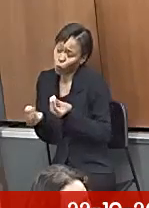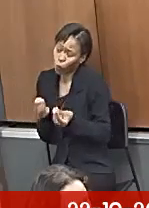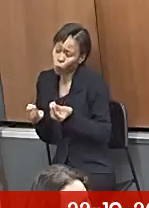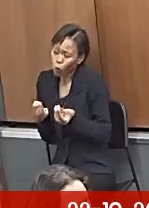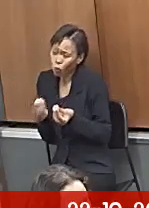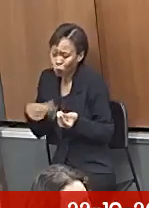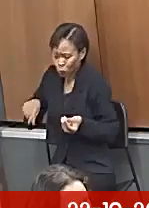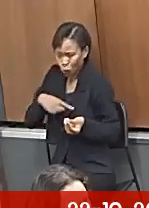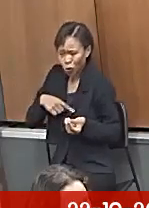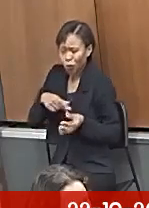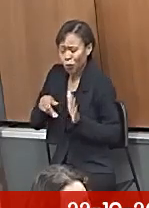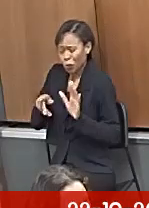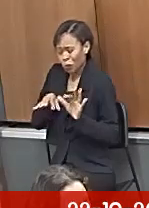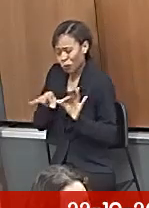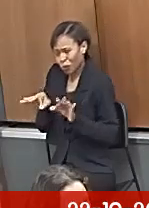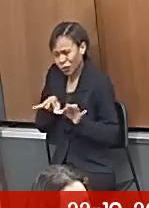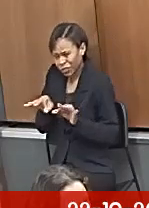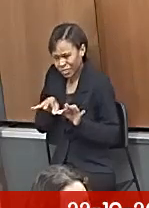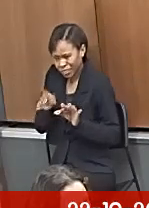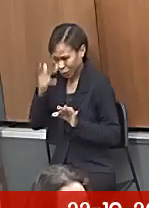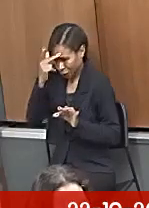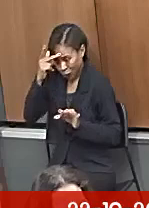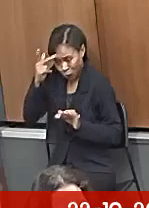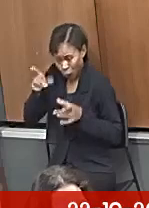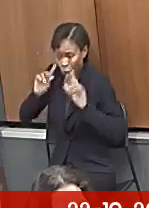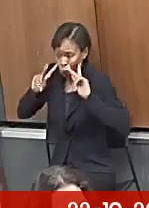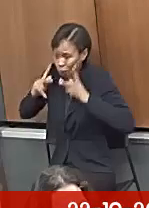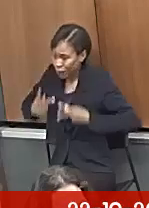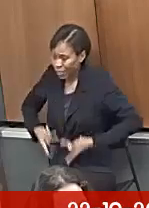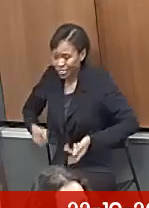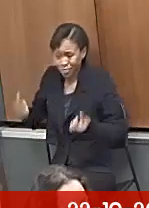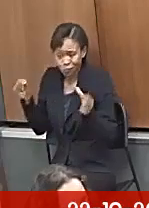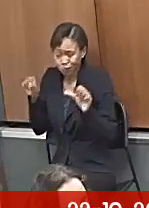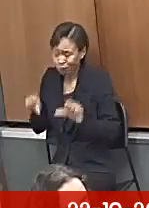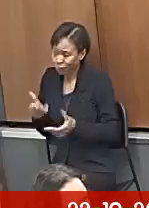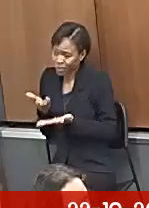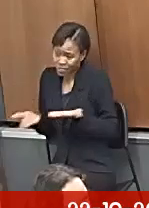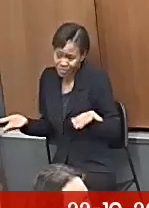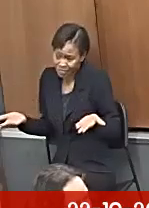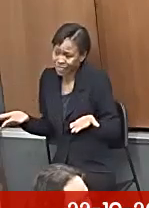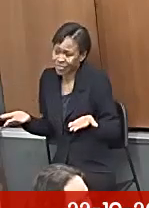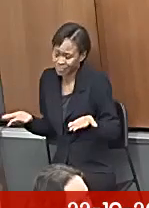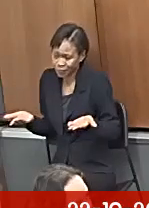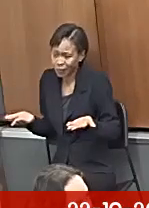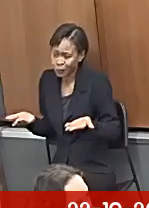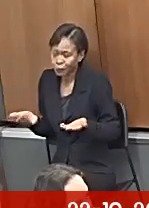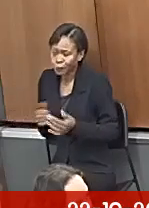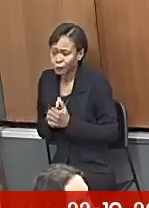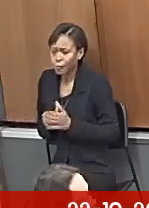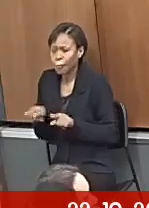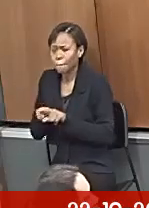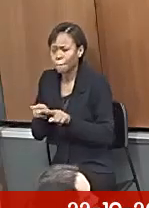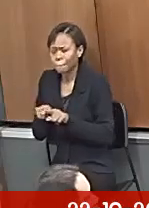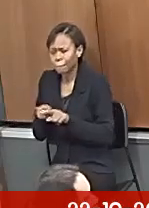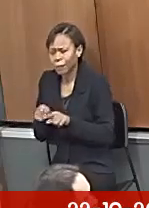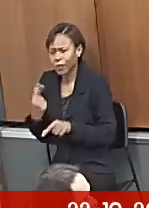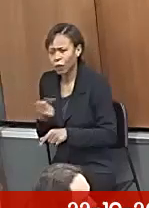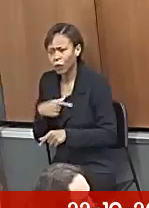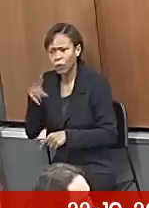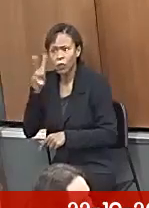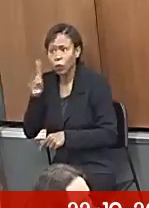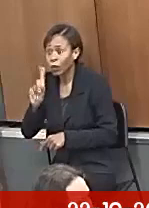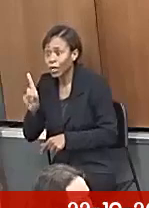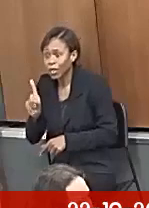mundo fracassou e deixou dívidas profundas com milhares de pessoas. Mas também porque nos lembram da nossa